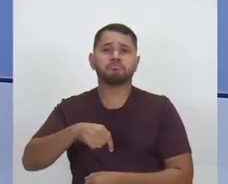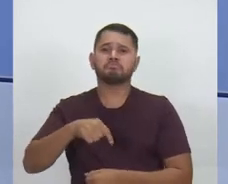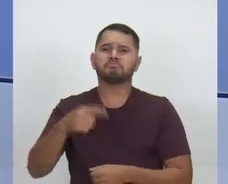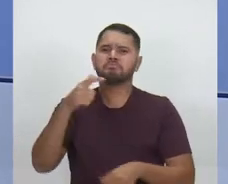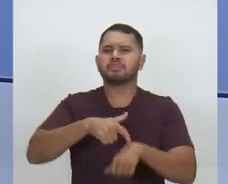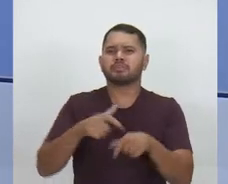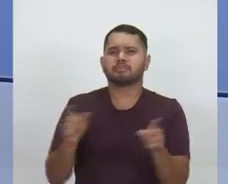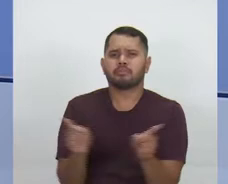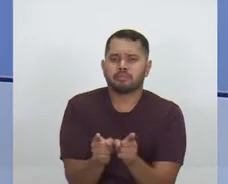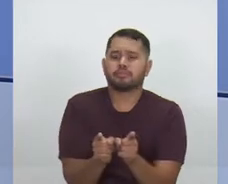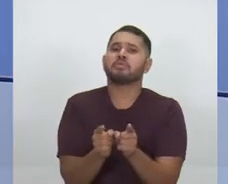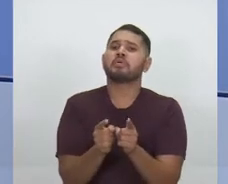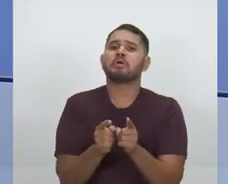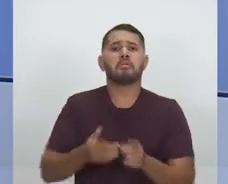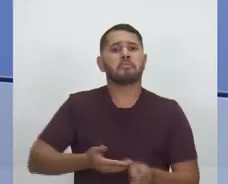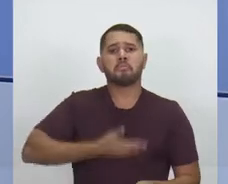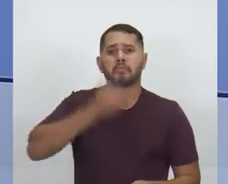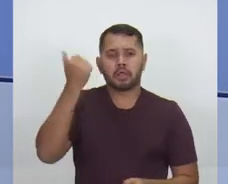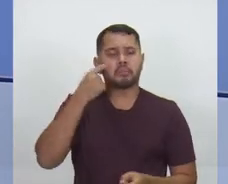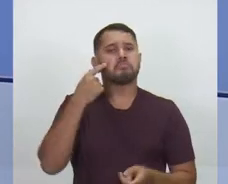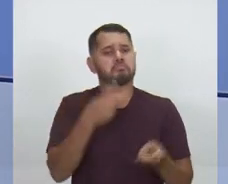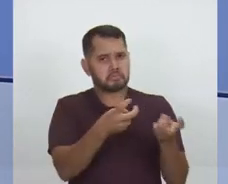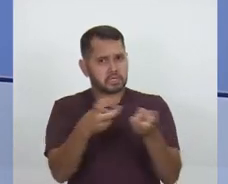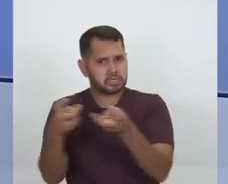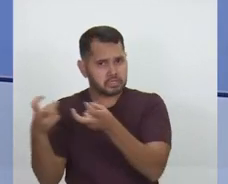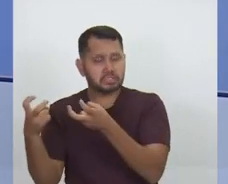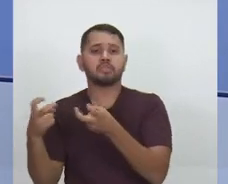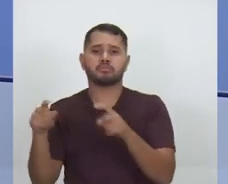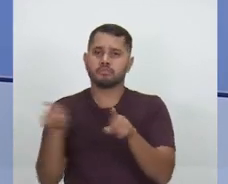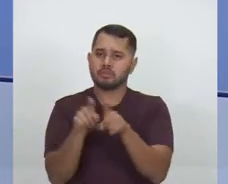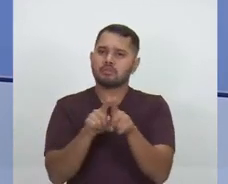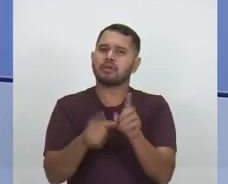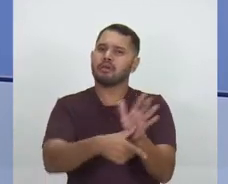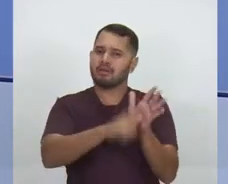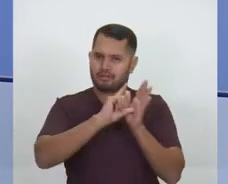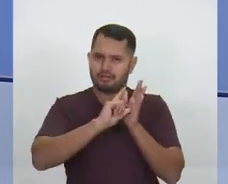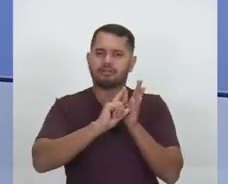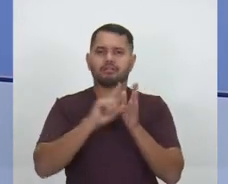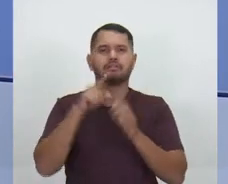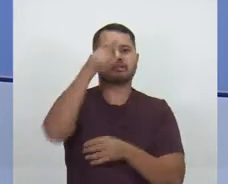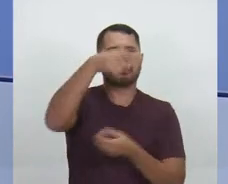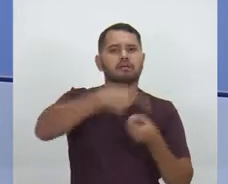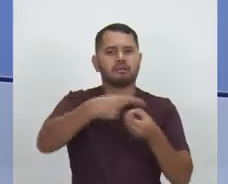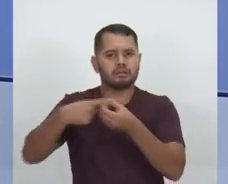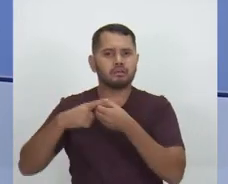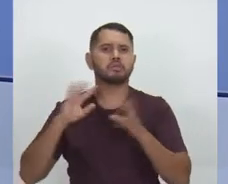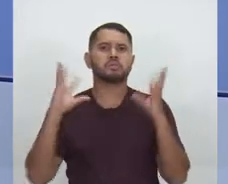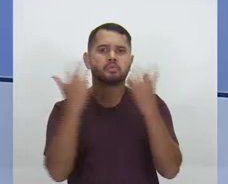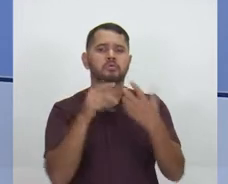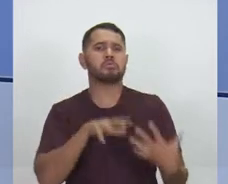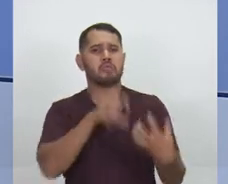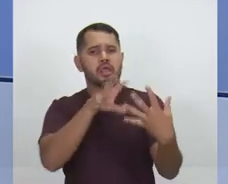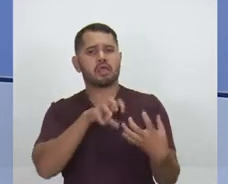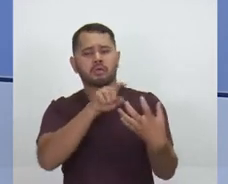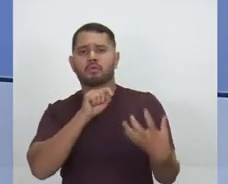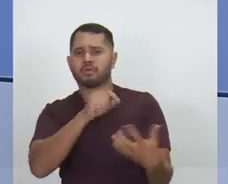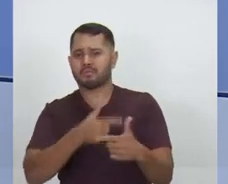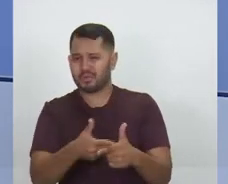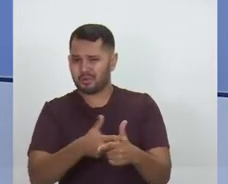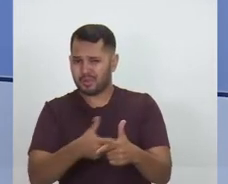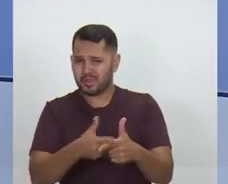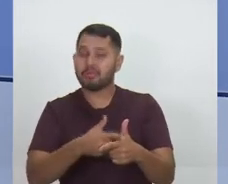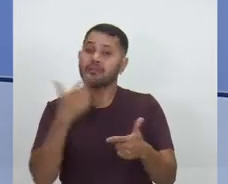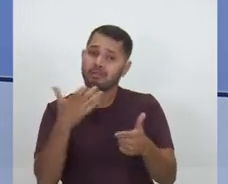a melhora não confiam vislumbrar e as questões que nós vimos lá a briga de todo mundo que estava lá é que querem que realmente chega e